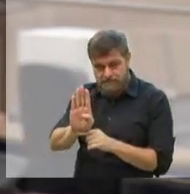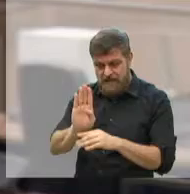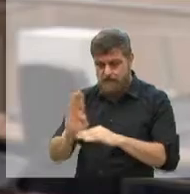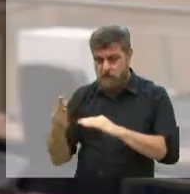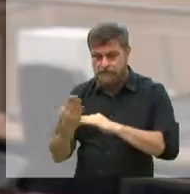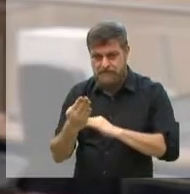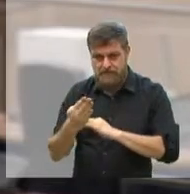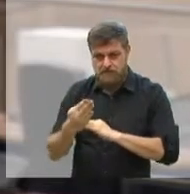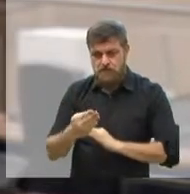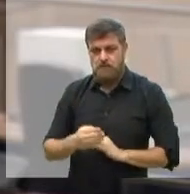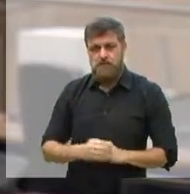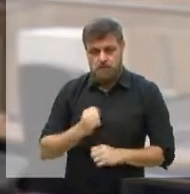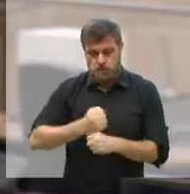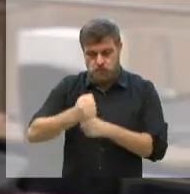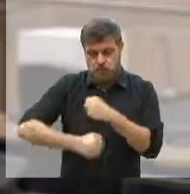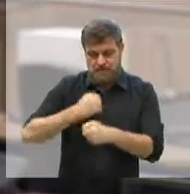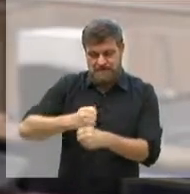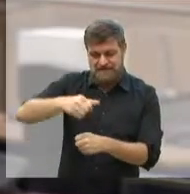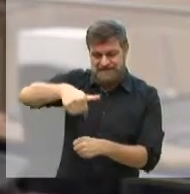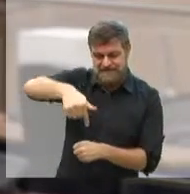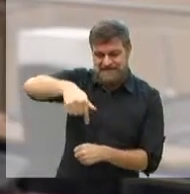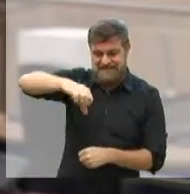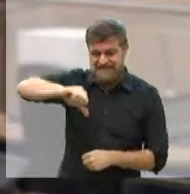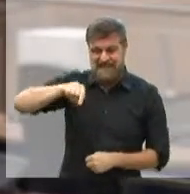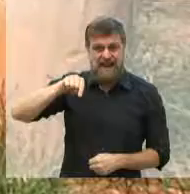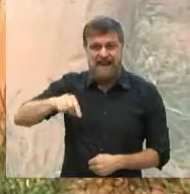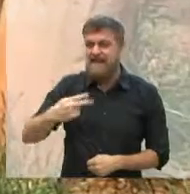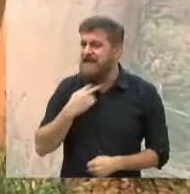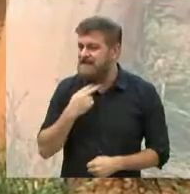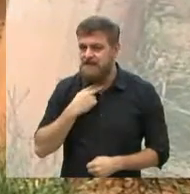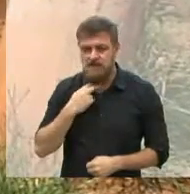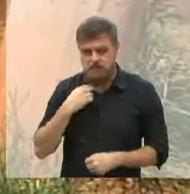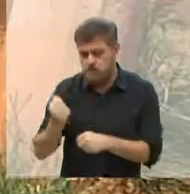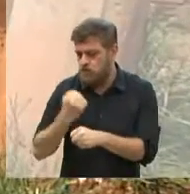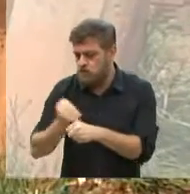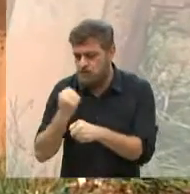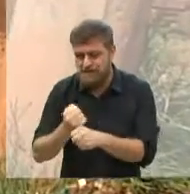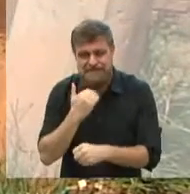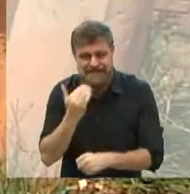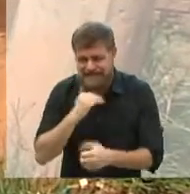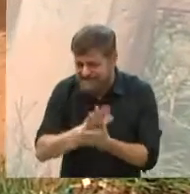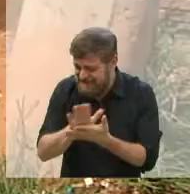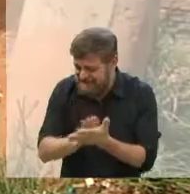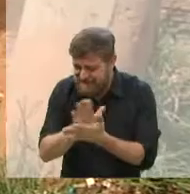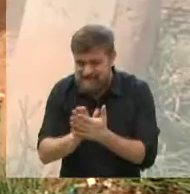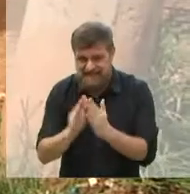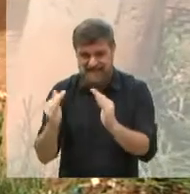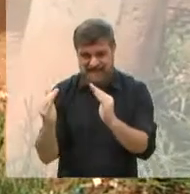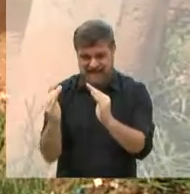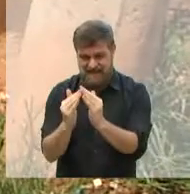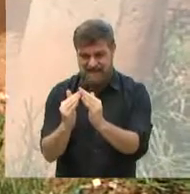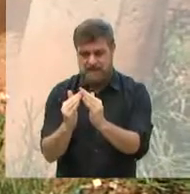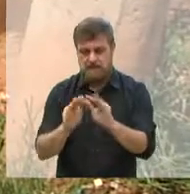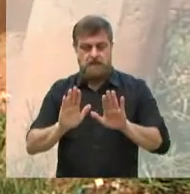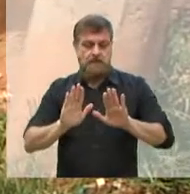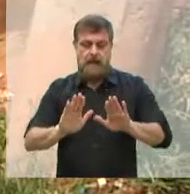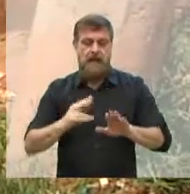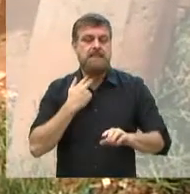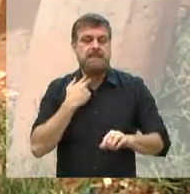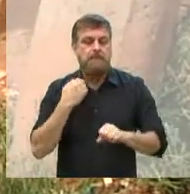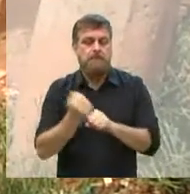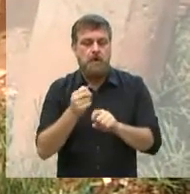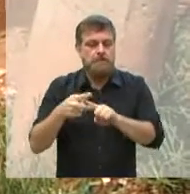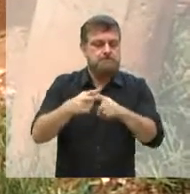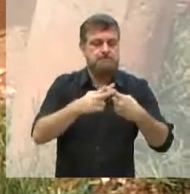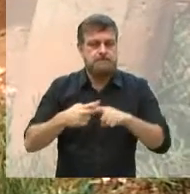foi decretada no ano de 79 que não podia fazer mais nada lá. A casa que existia tinha que ficar do jeito que está. Se